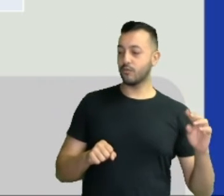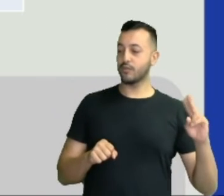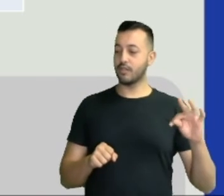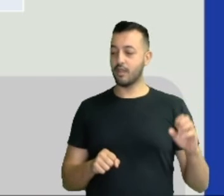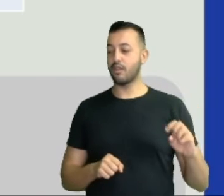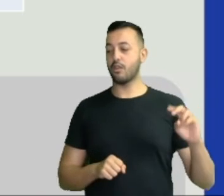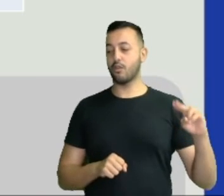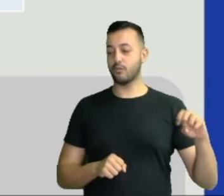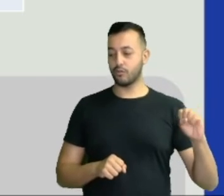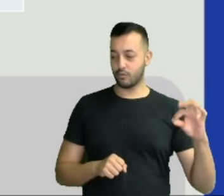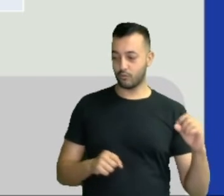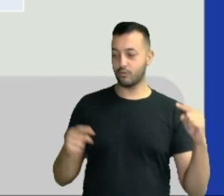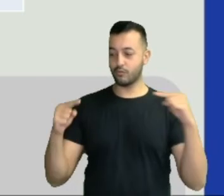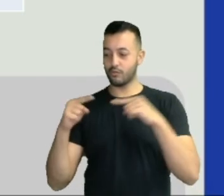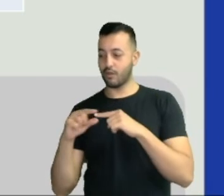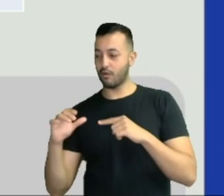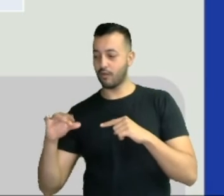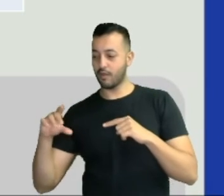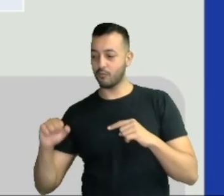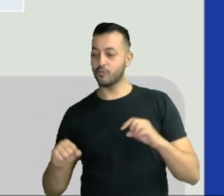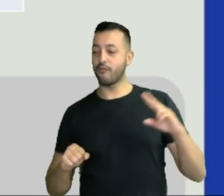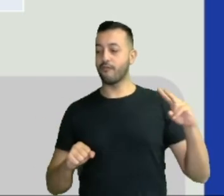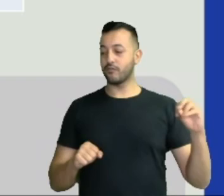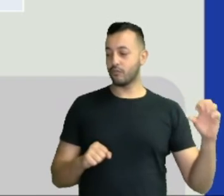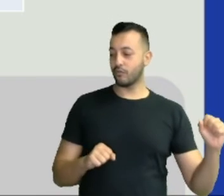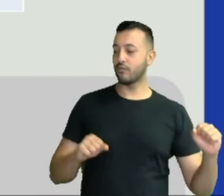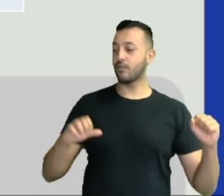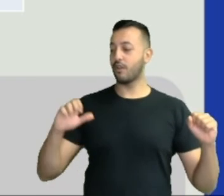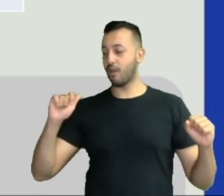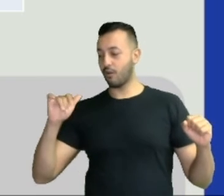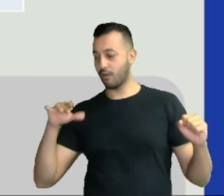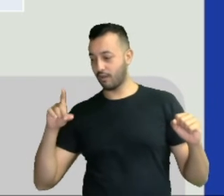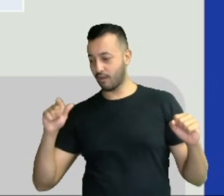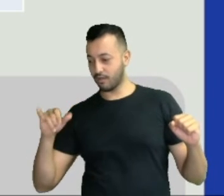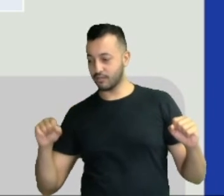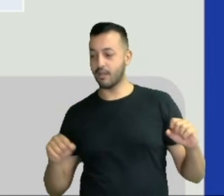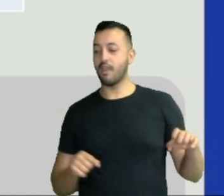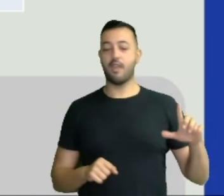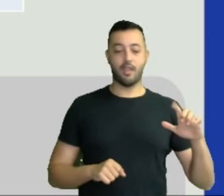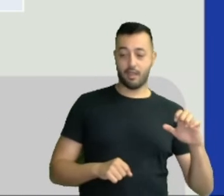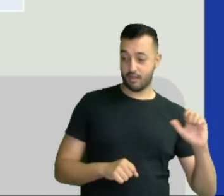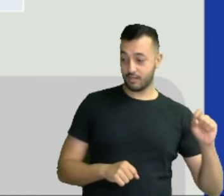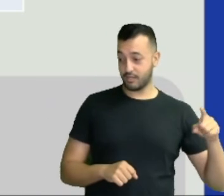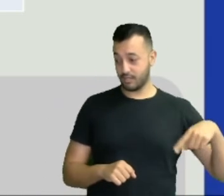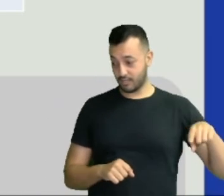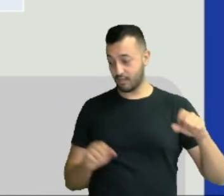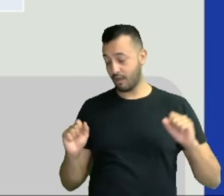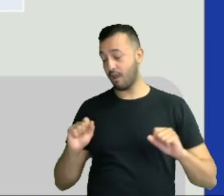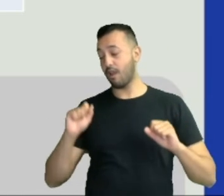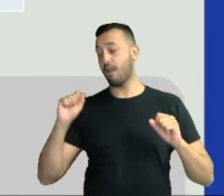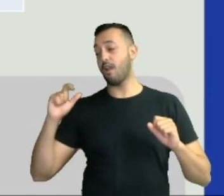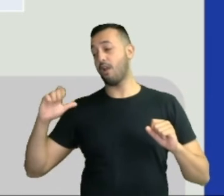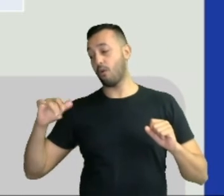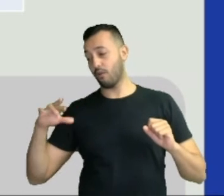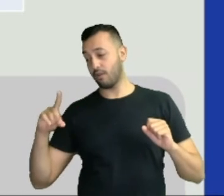nos acordamos, vosotros os acordáis, ellos, ellas y usted se acuerdan.